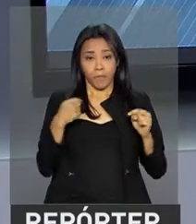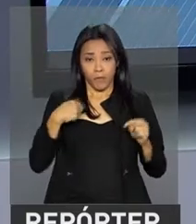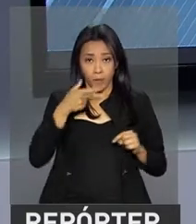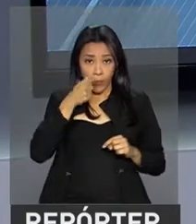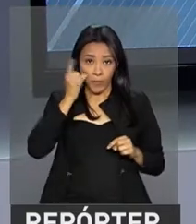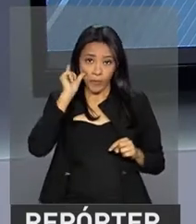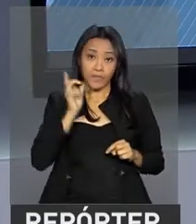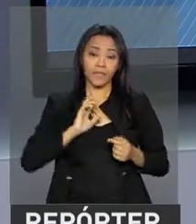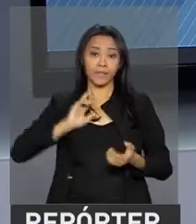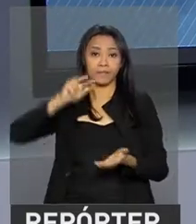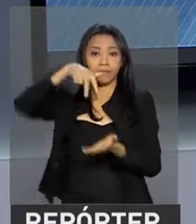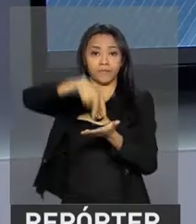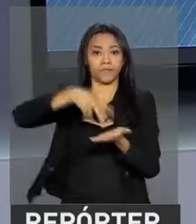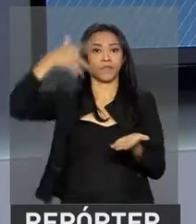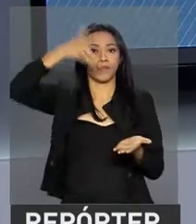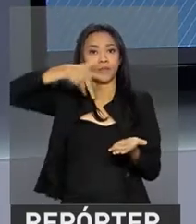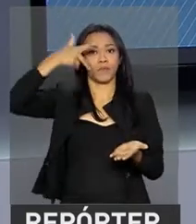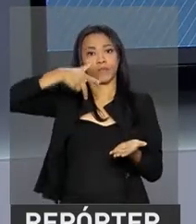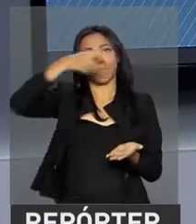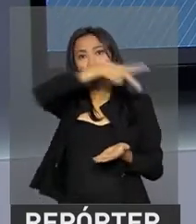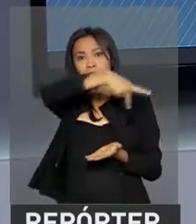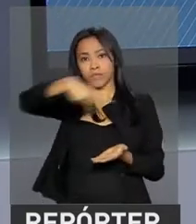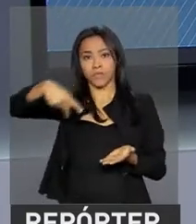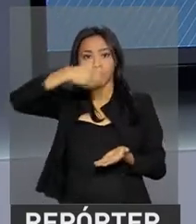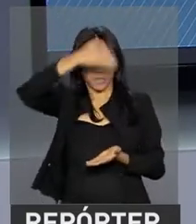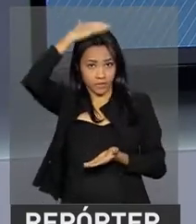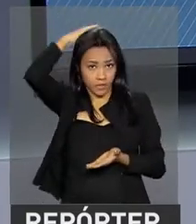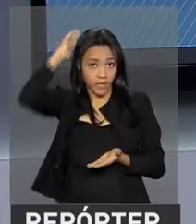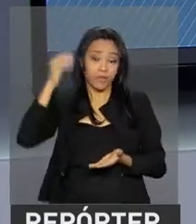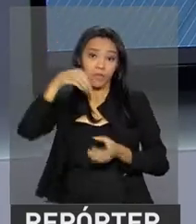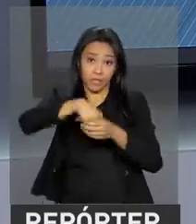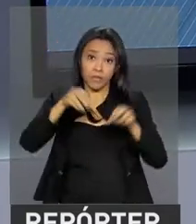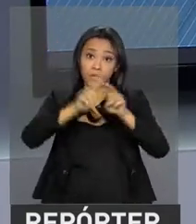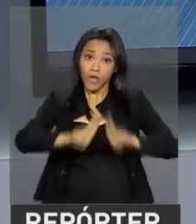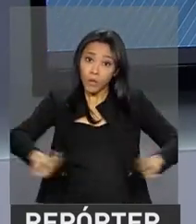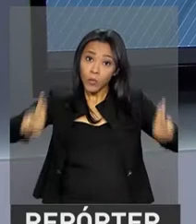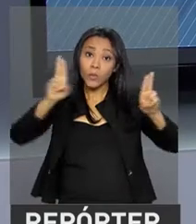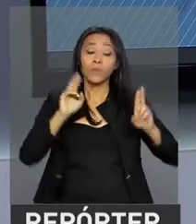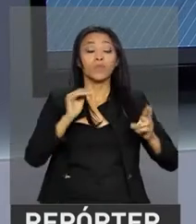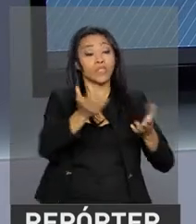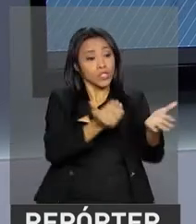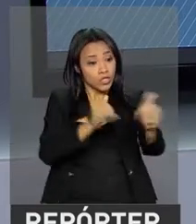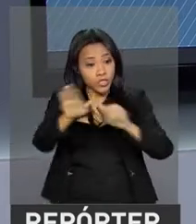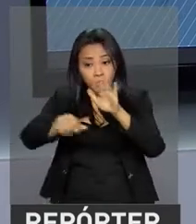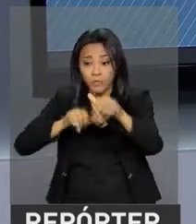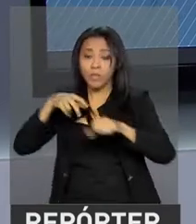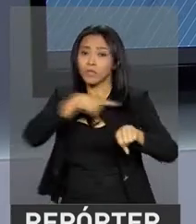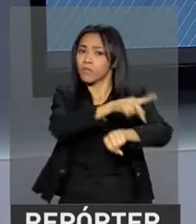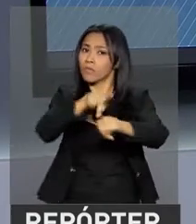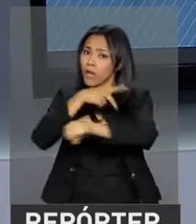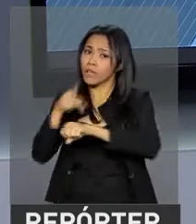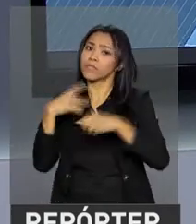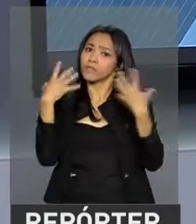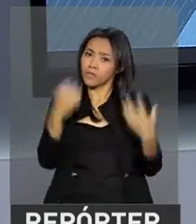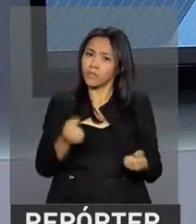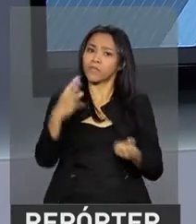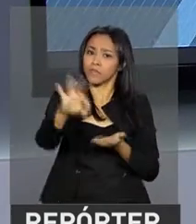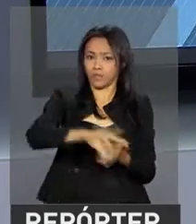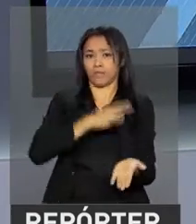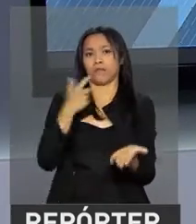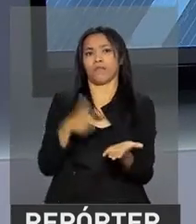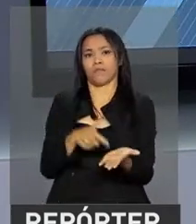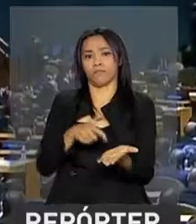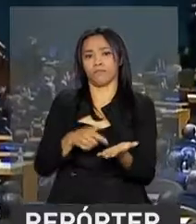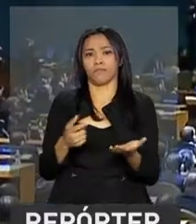na assembléia geral da onu o presidente michel temer chamou as outras nações também a se unirem no compromisso pelo desarmamento